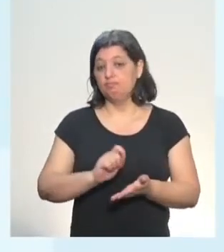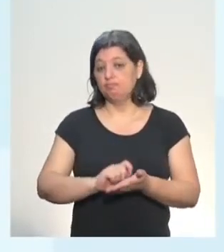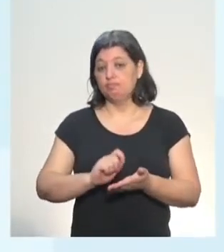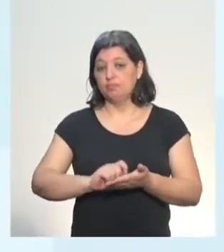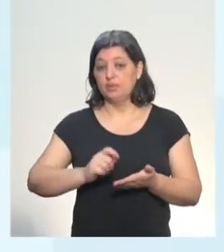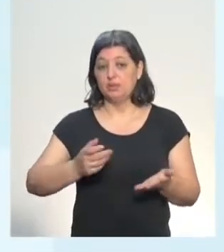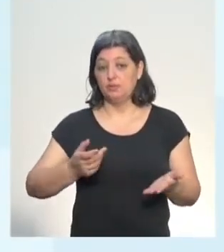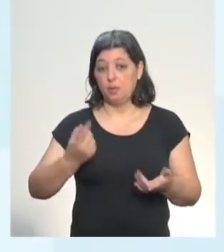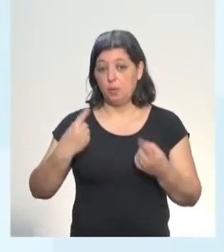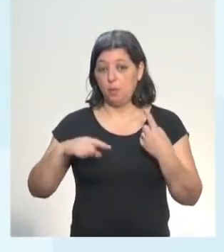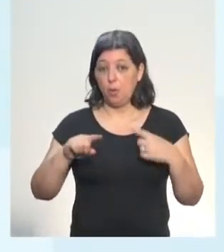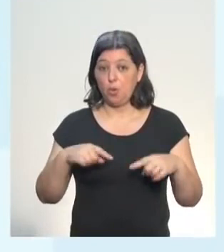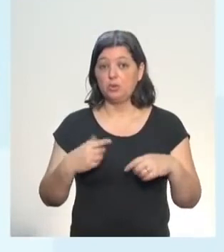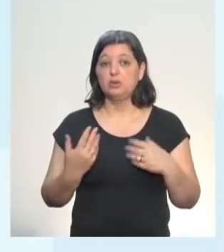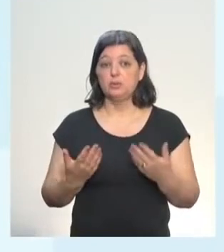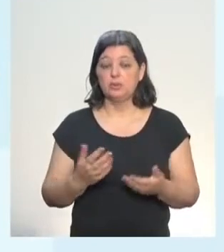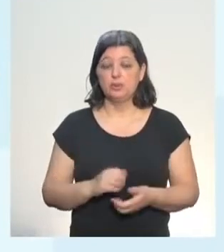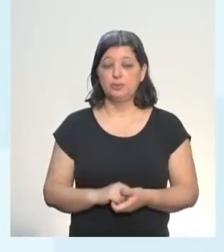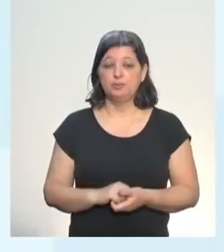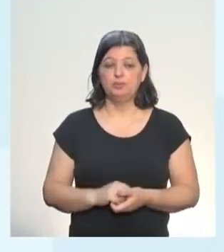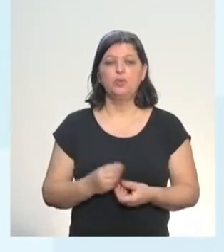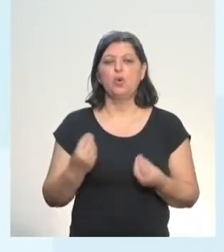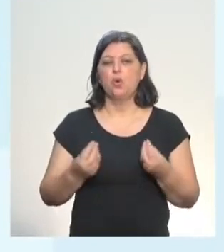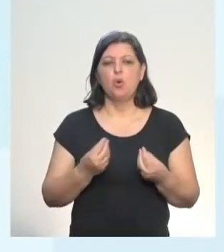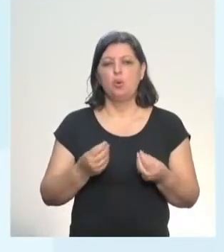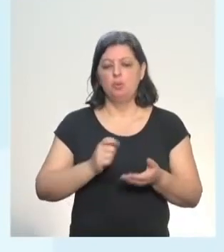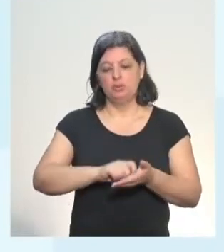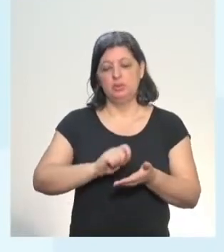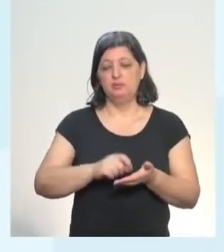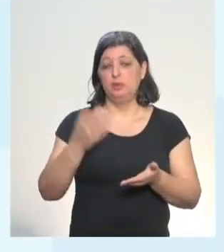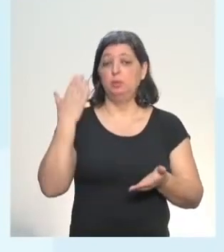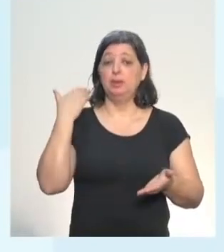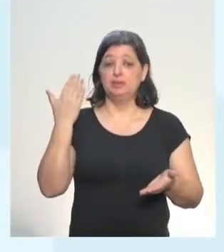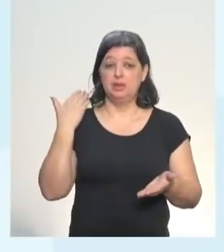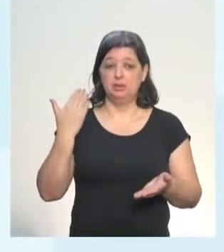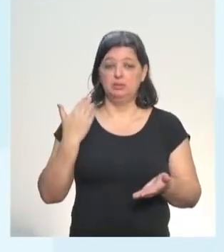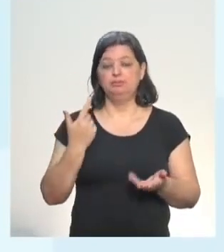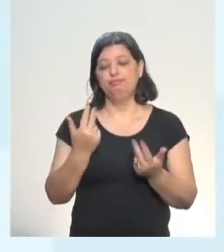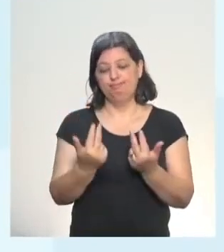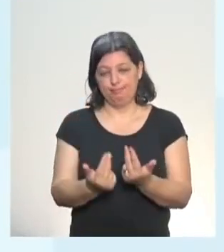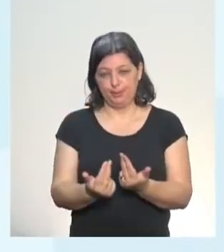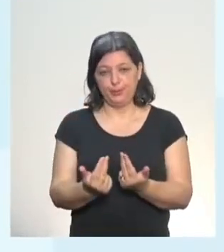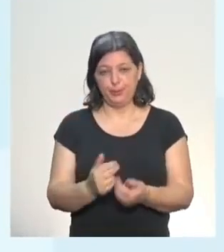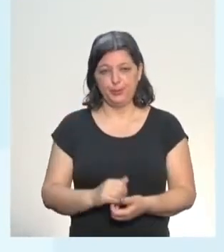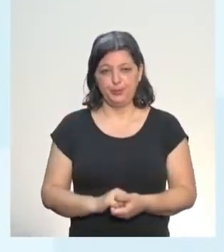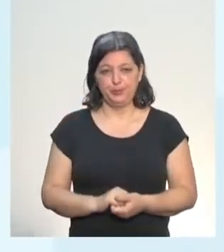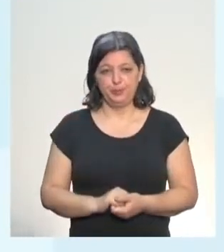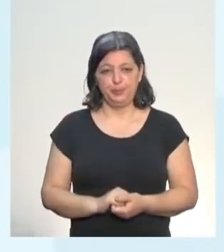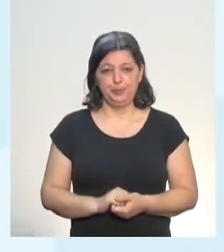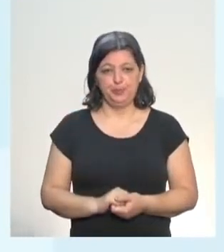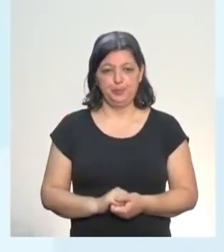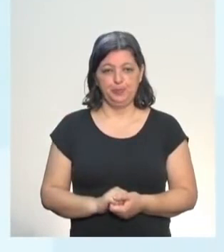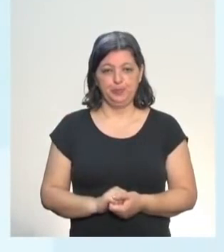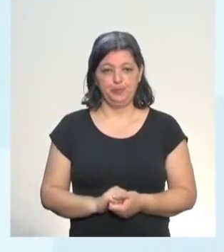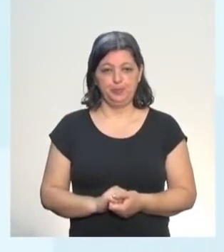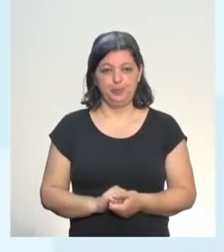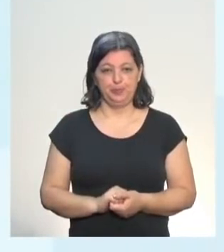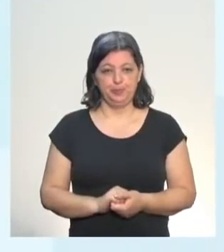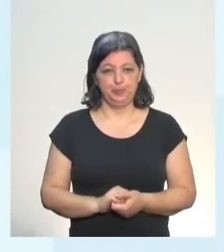Então, compôs como é que a gente vai colocar no passado? Mesma coisa. Olha lá, o João já está escrevendo, tem lá